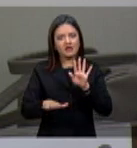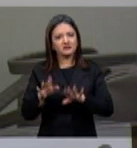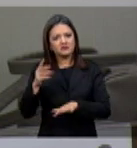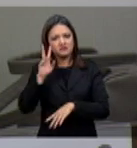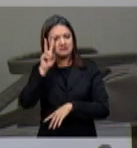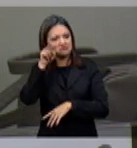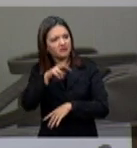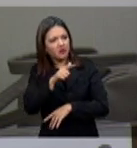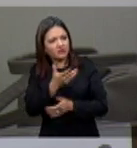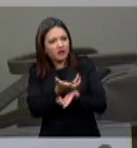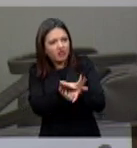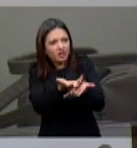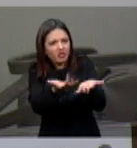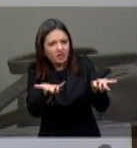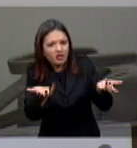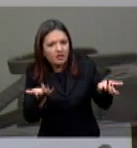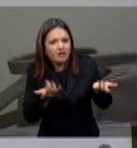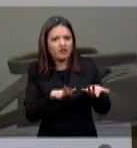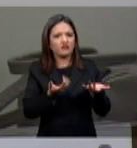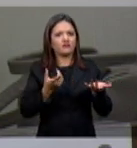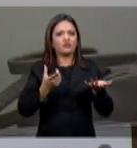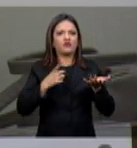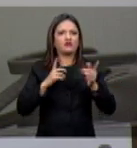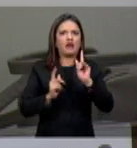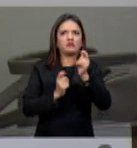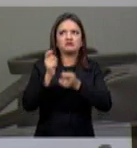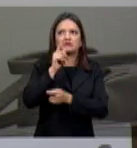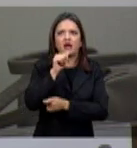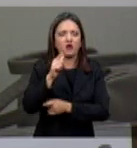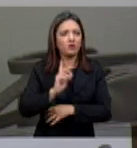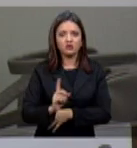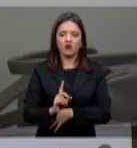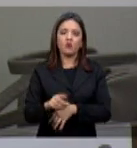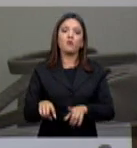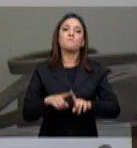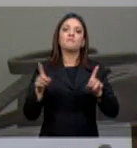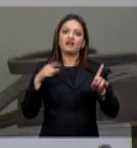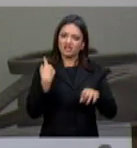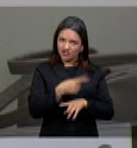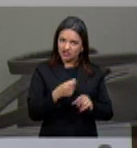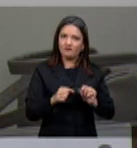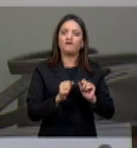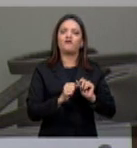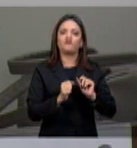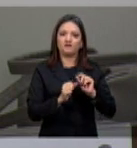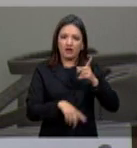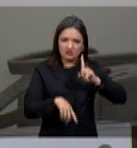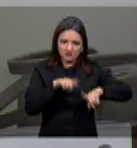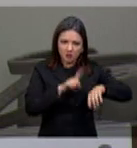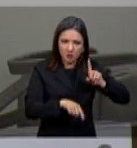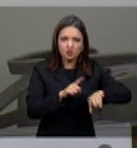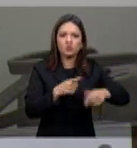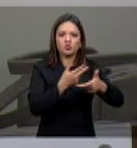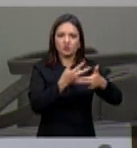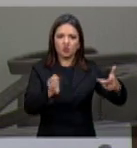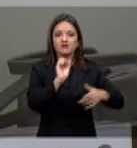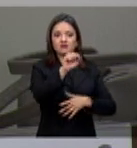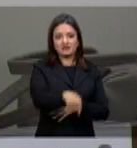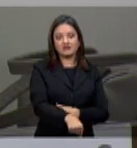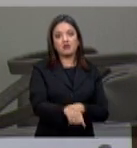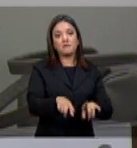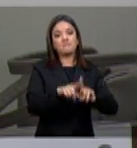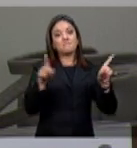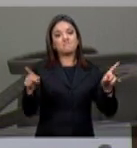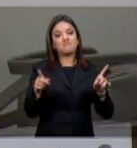né, hidrelétricas nas terras indígenas que ela é improdutiva. A gente tem muita produtividade, mas não a partir do parâmetro